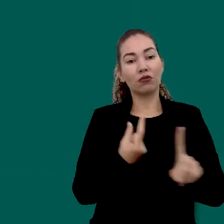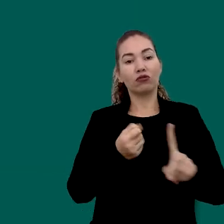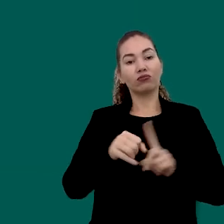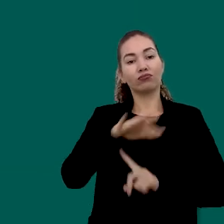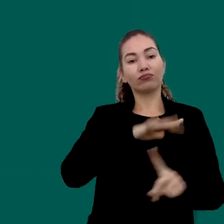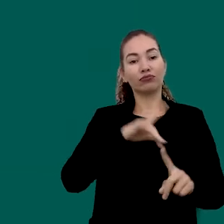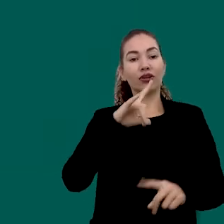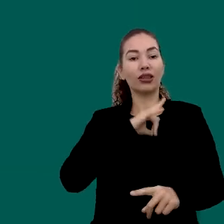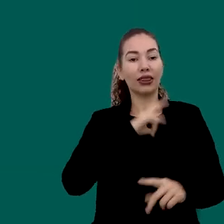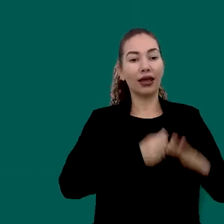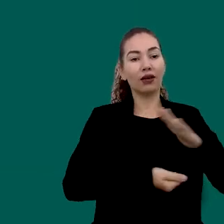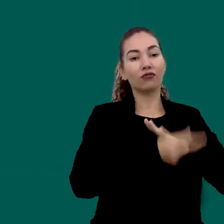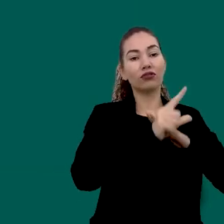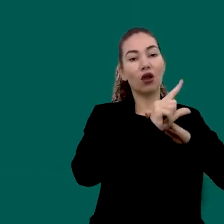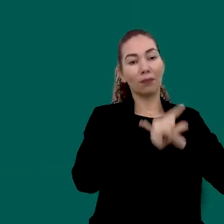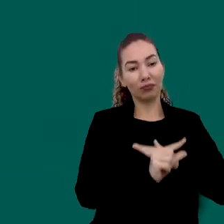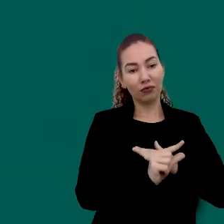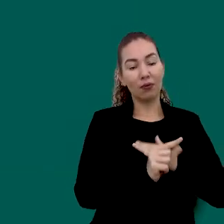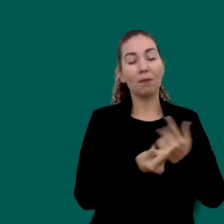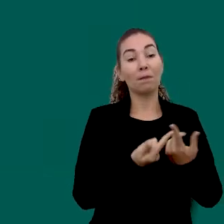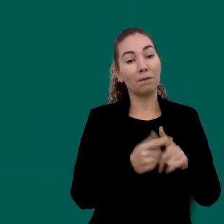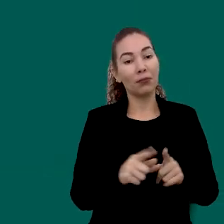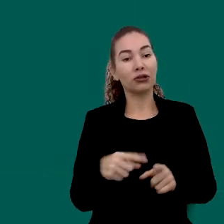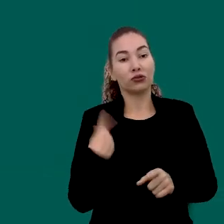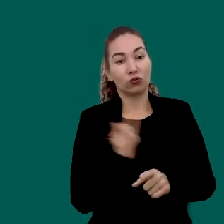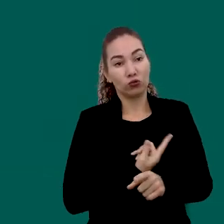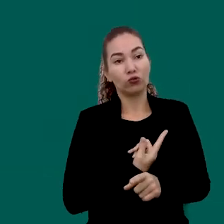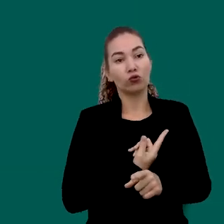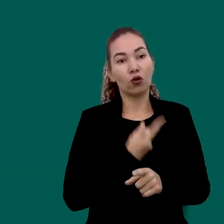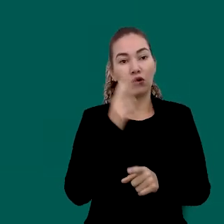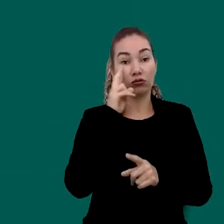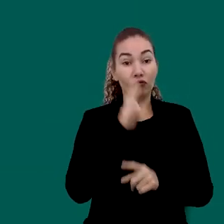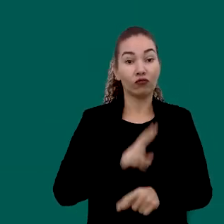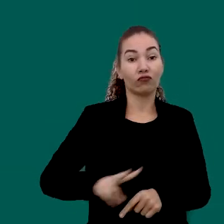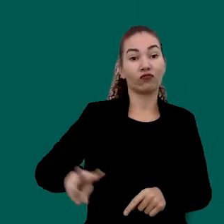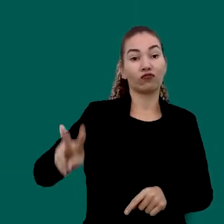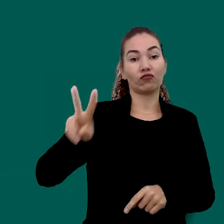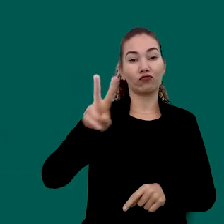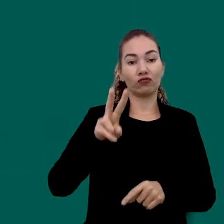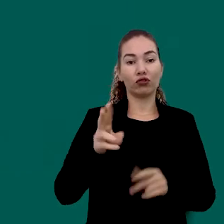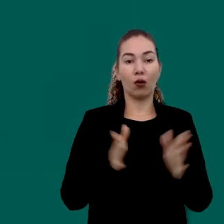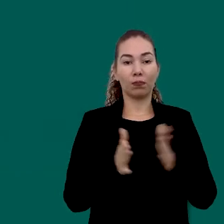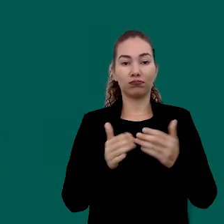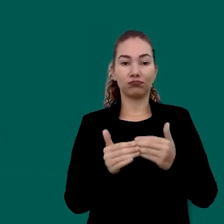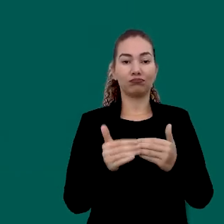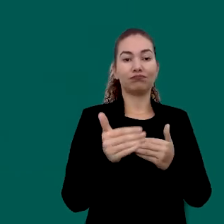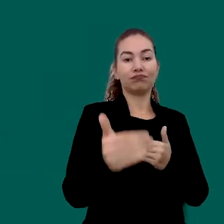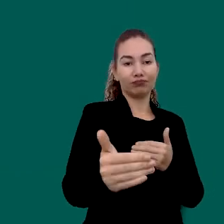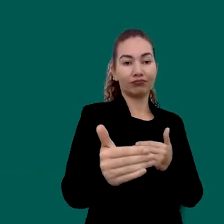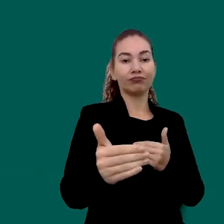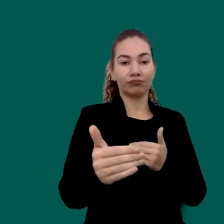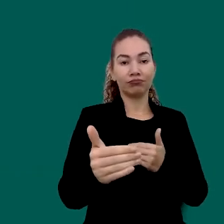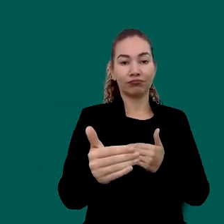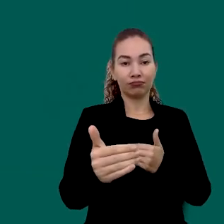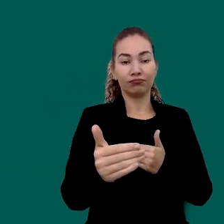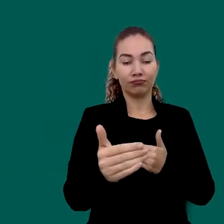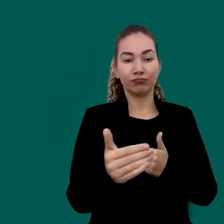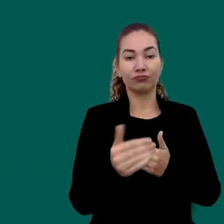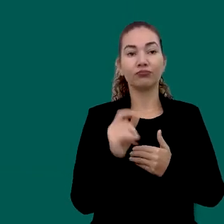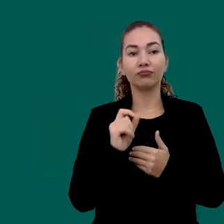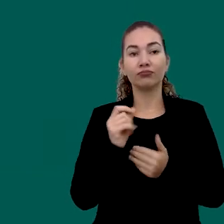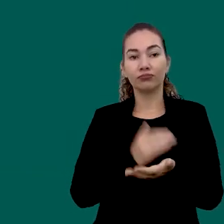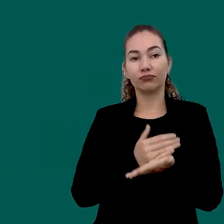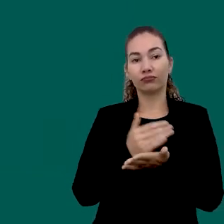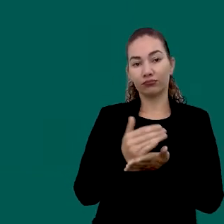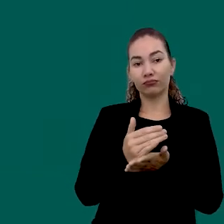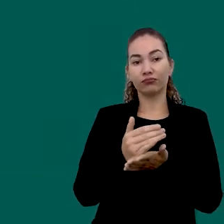tender a cair um pouco. Mas a gente imagina, a gente visualiza o longo prazo, a gente visualiza lá na frente, e quando